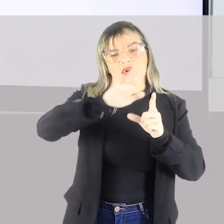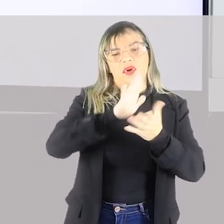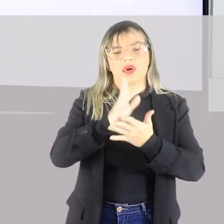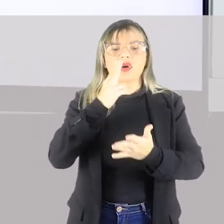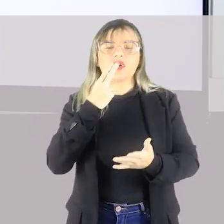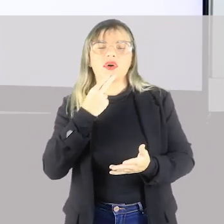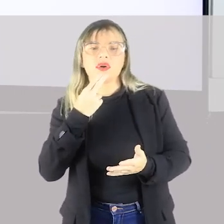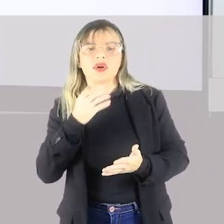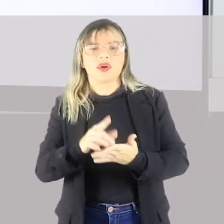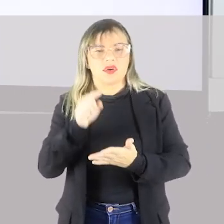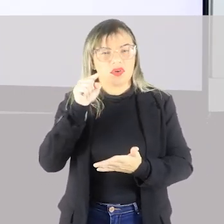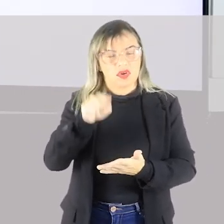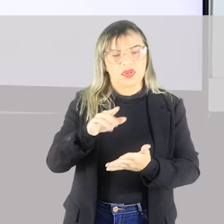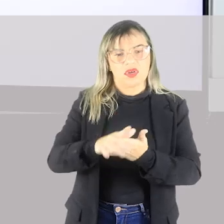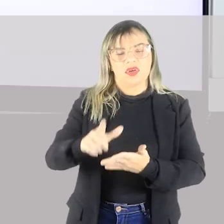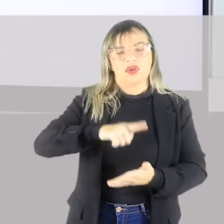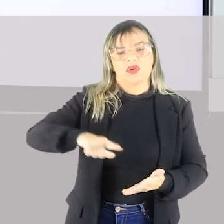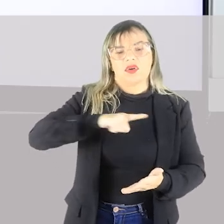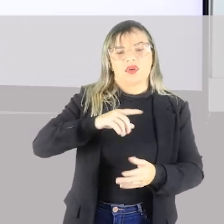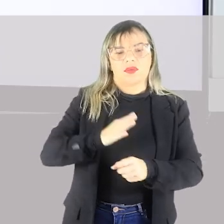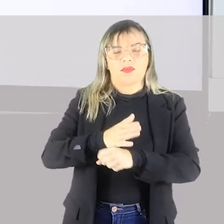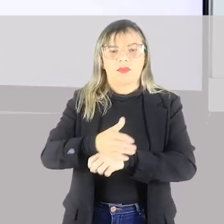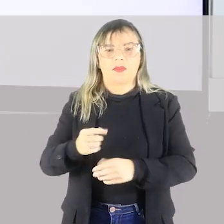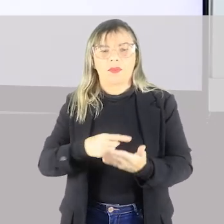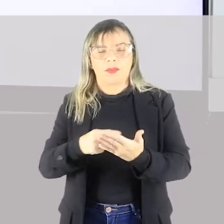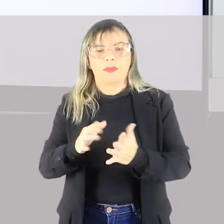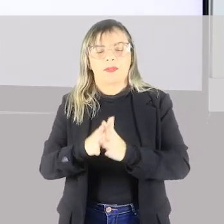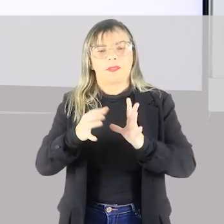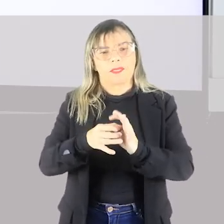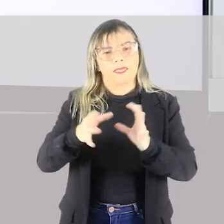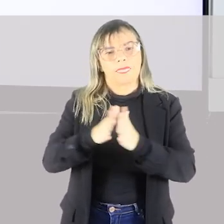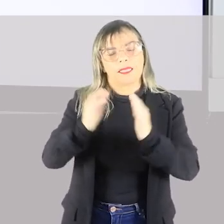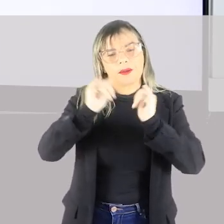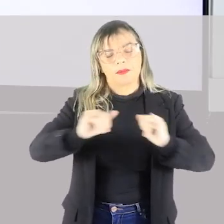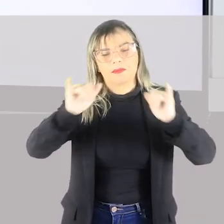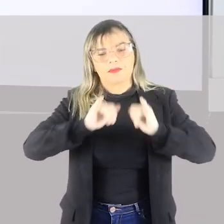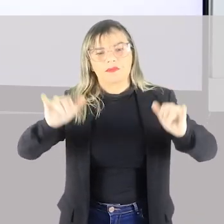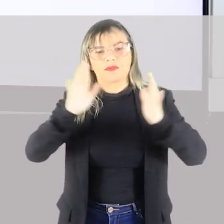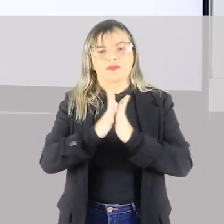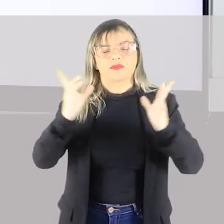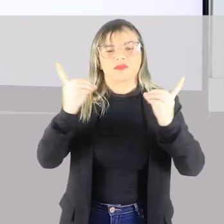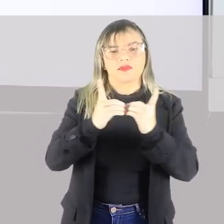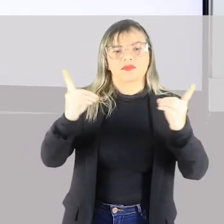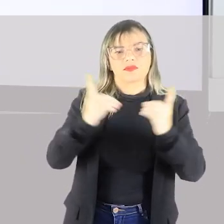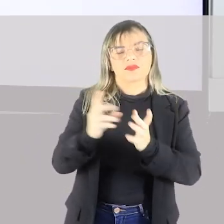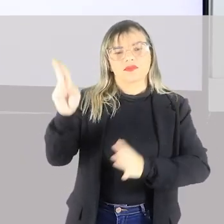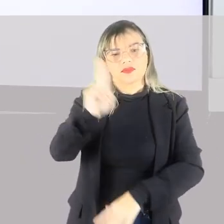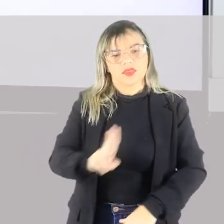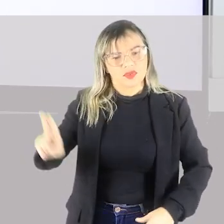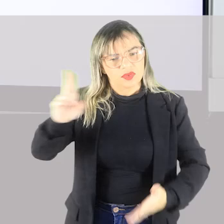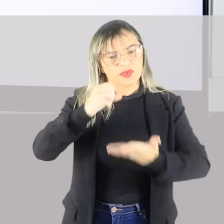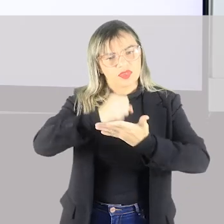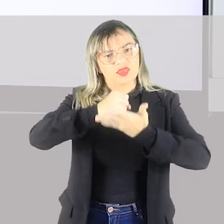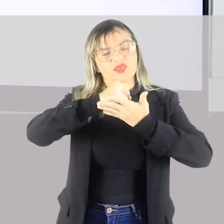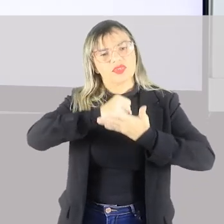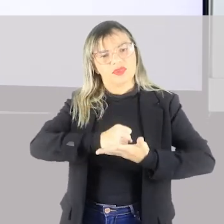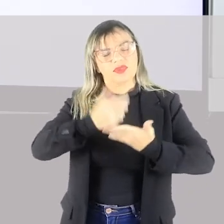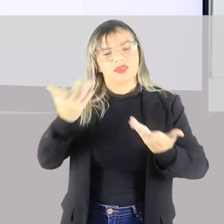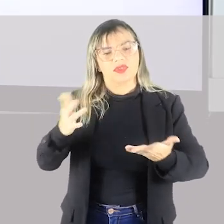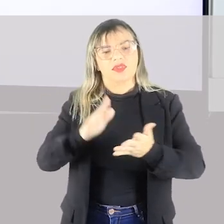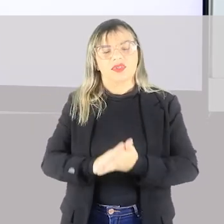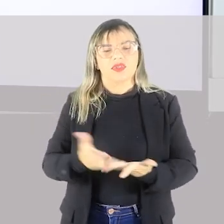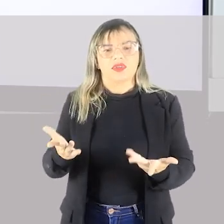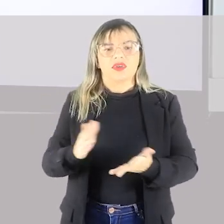Dias, de você ter acesso a materiais de informação, a materiais didáticos, use isso a seu favor.